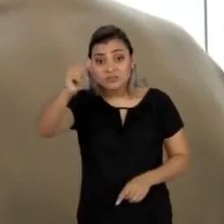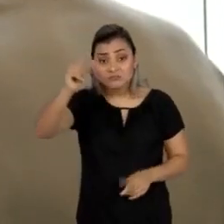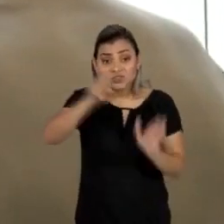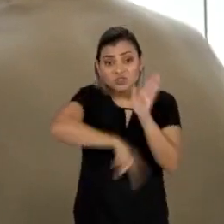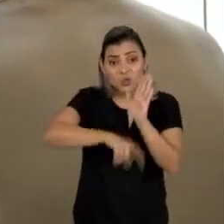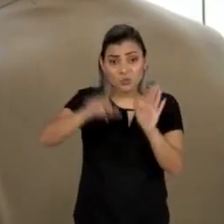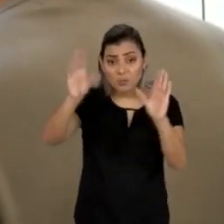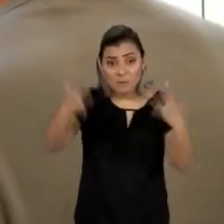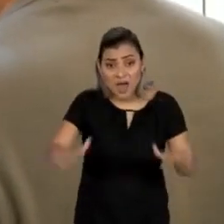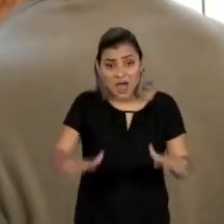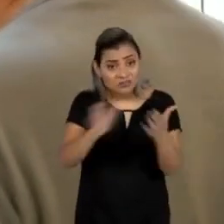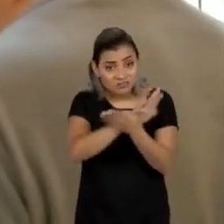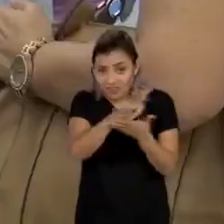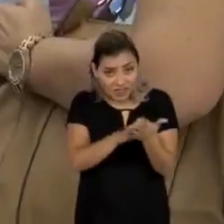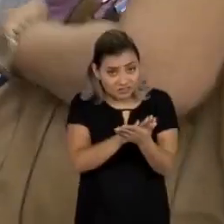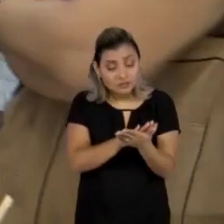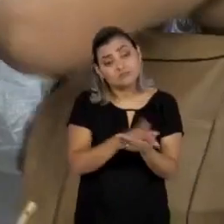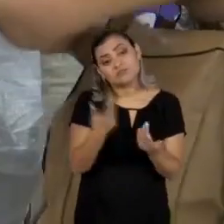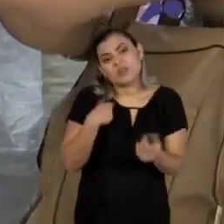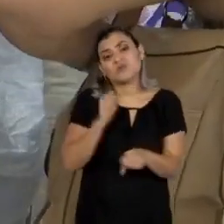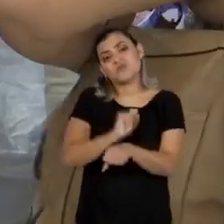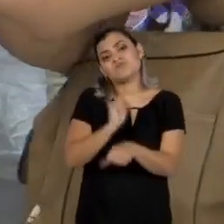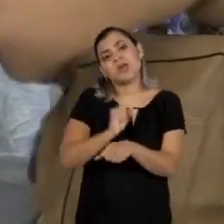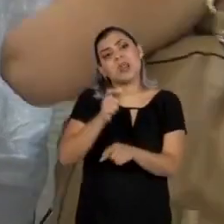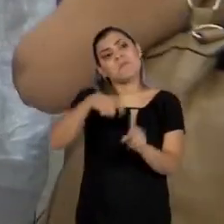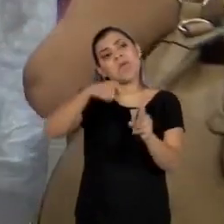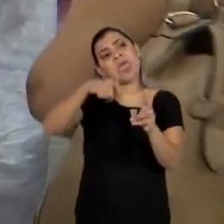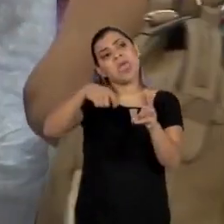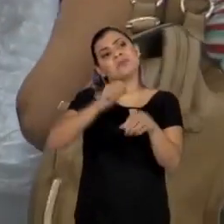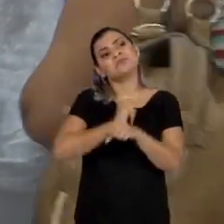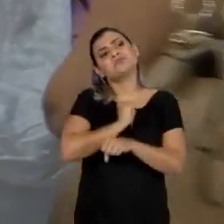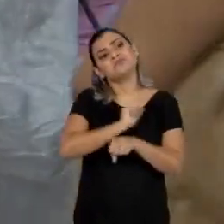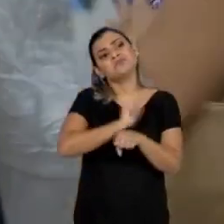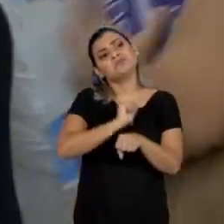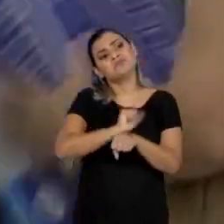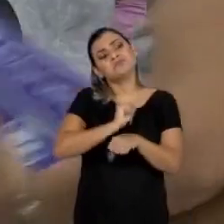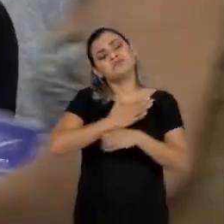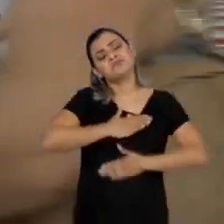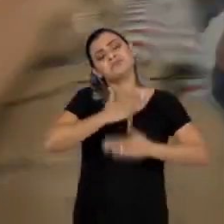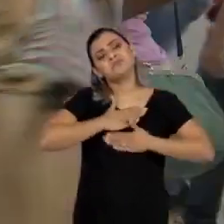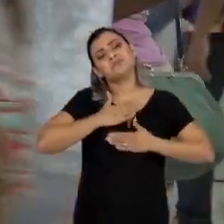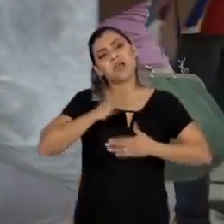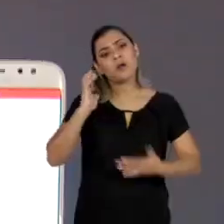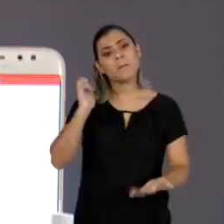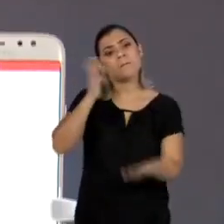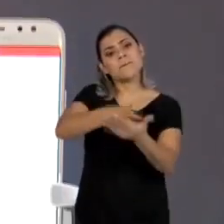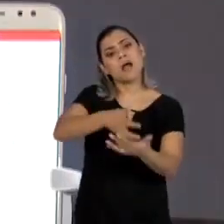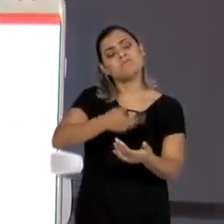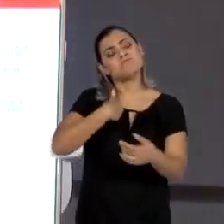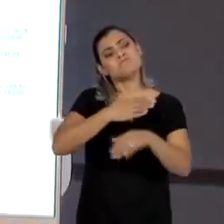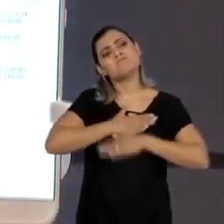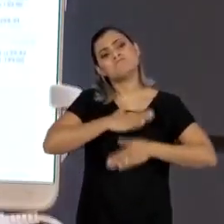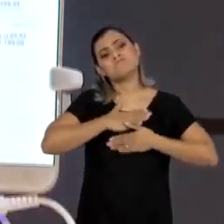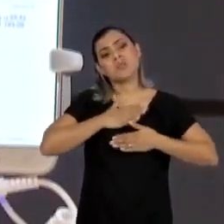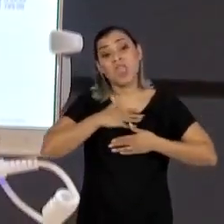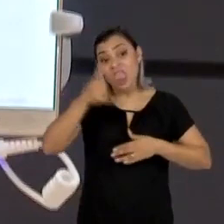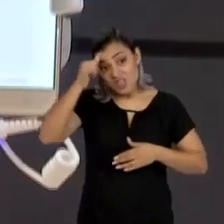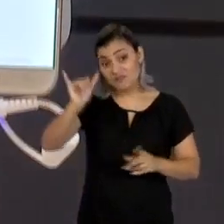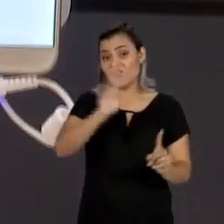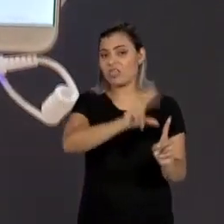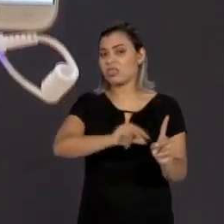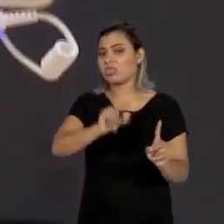pode se organizar para adquirir esse bem daqui a uns meses, com calma, à vista, e assim evitar as ciladas